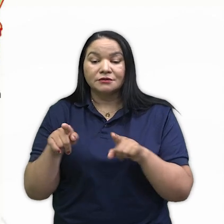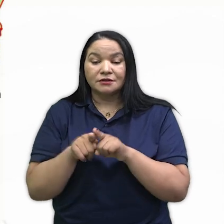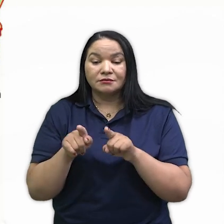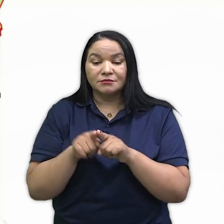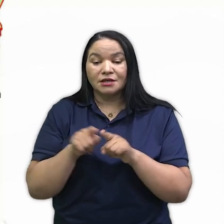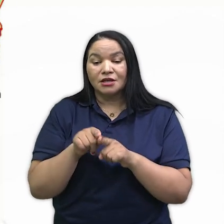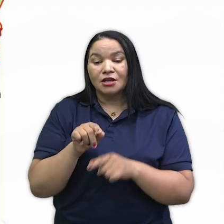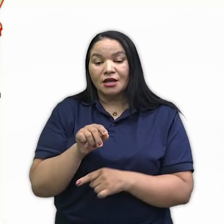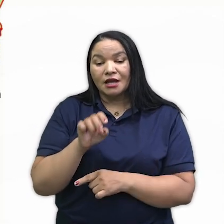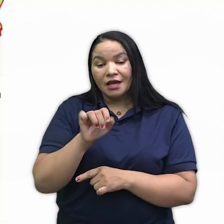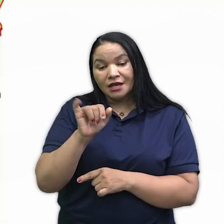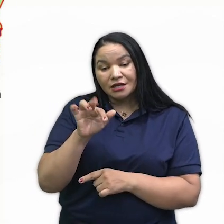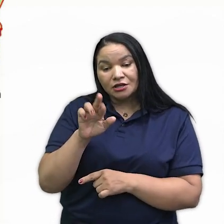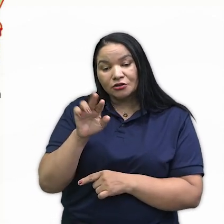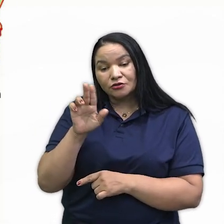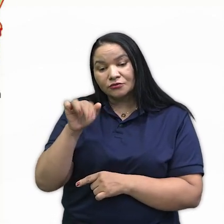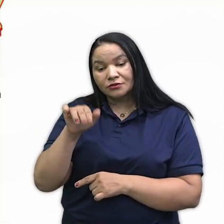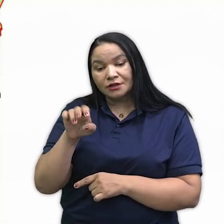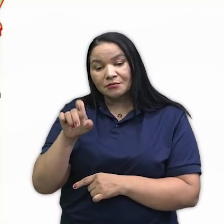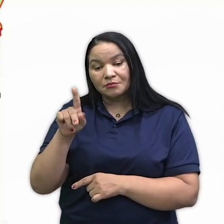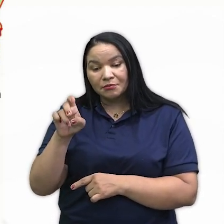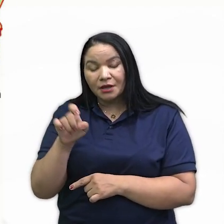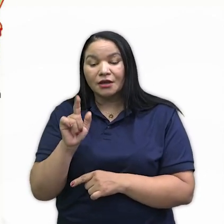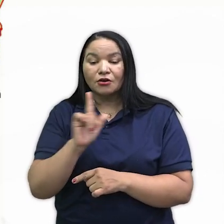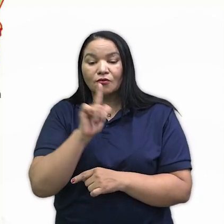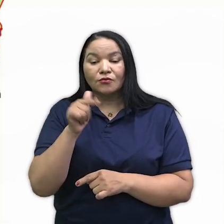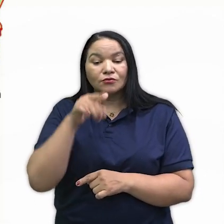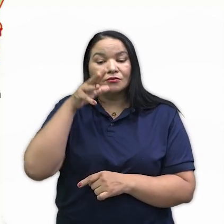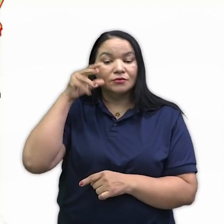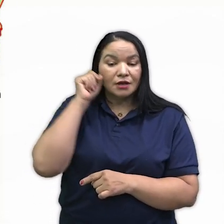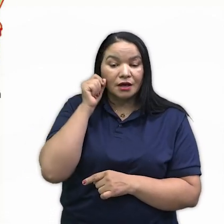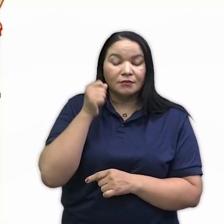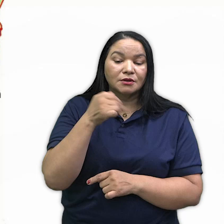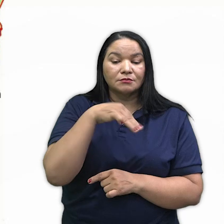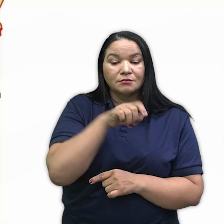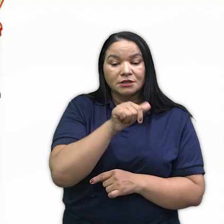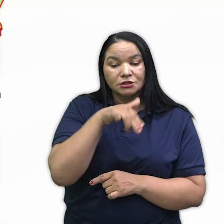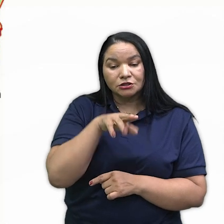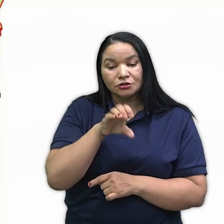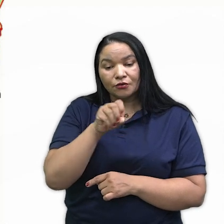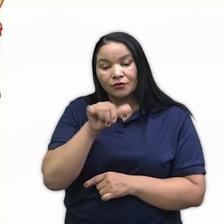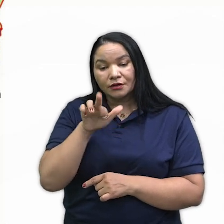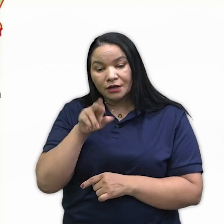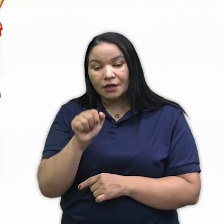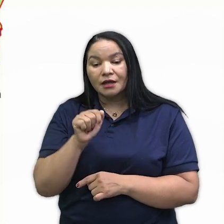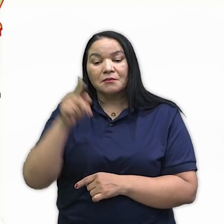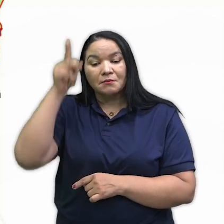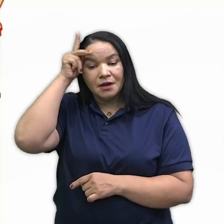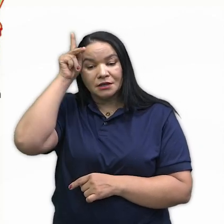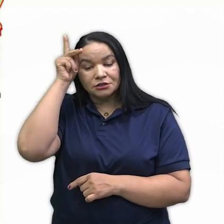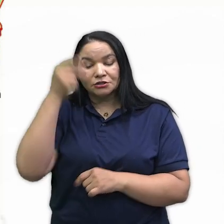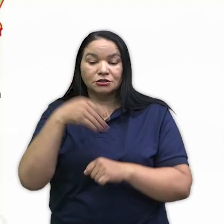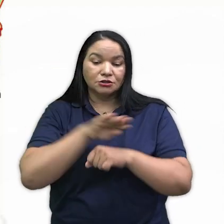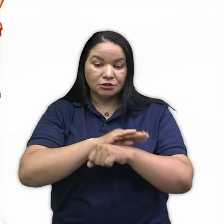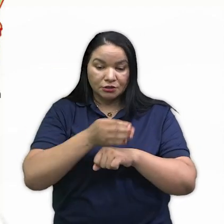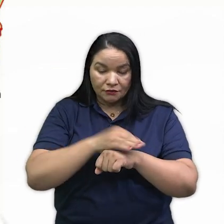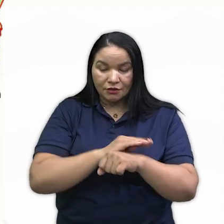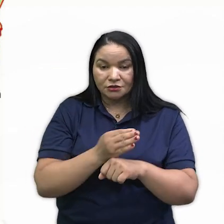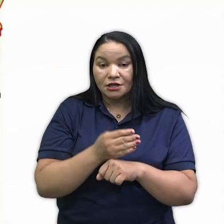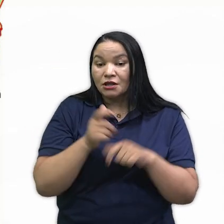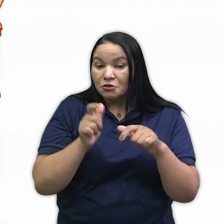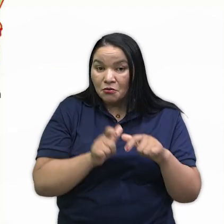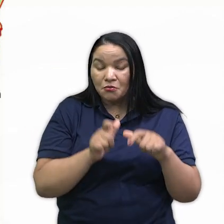de Eirunepé, Lábrea, Manicoré, Parintins e Itacoatiara. Essa regionalização ela